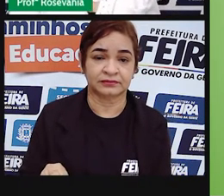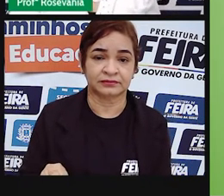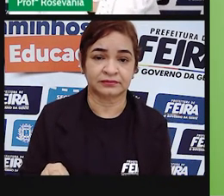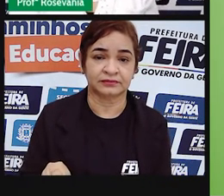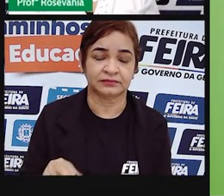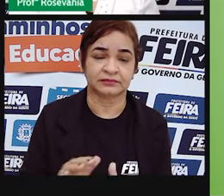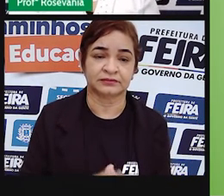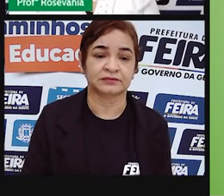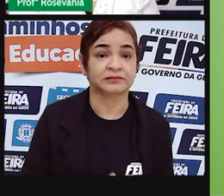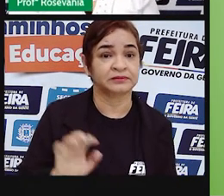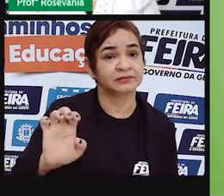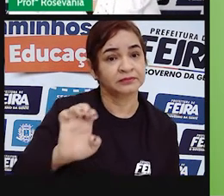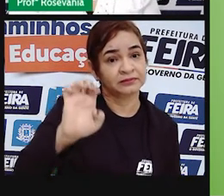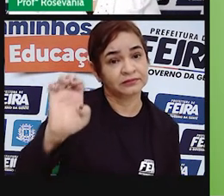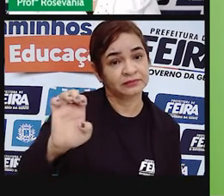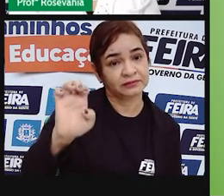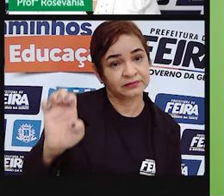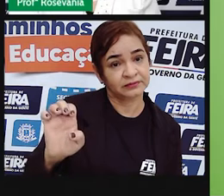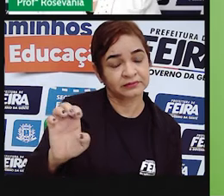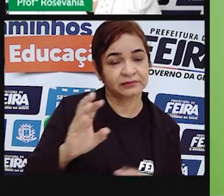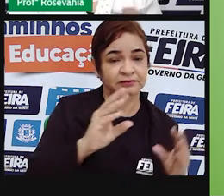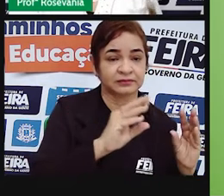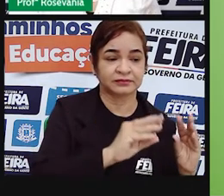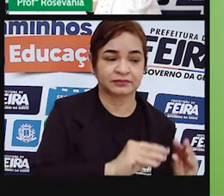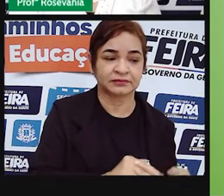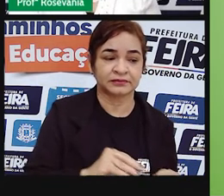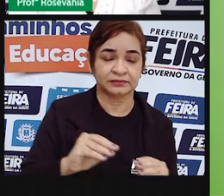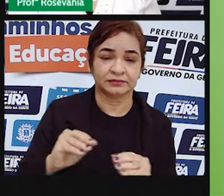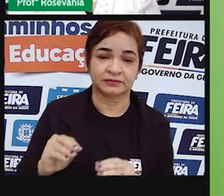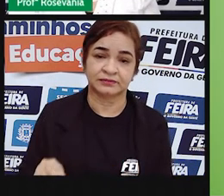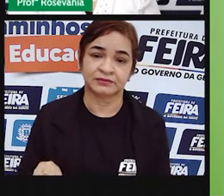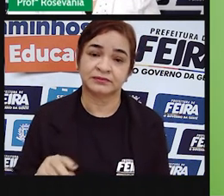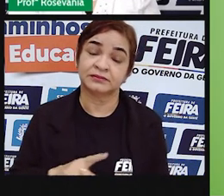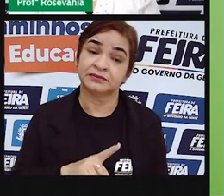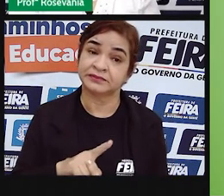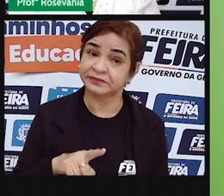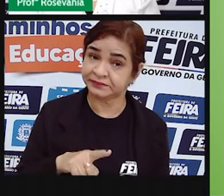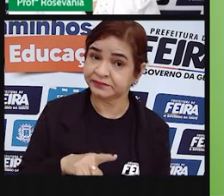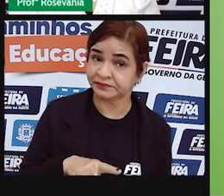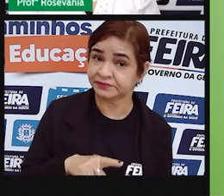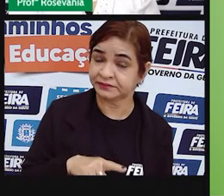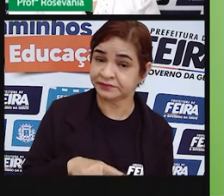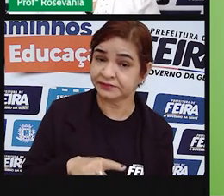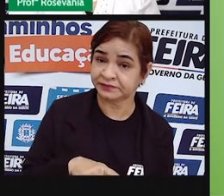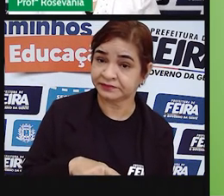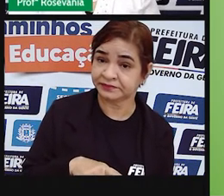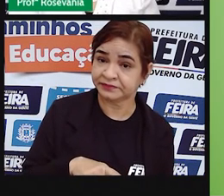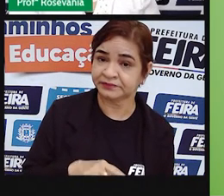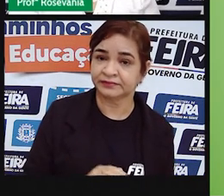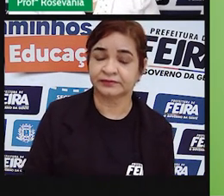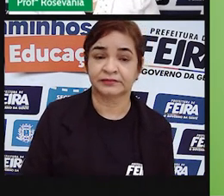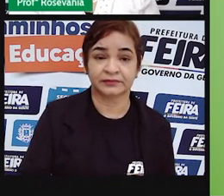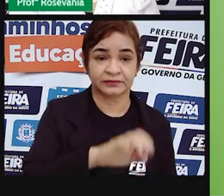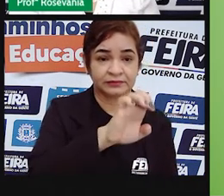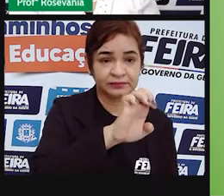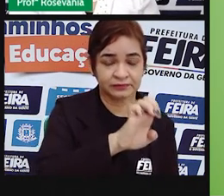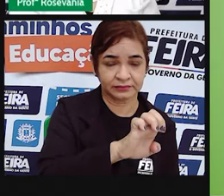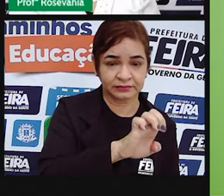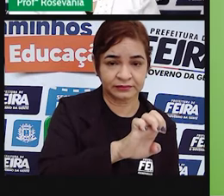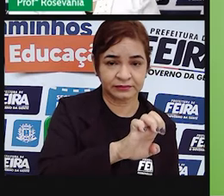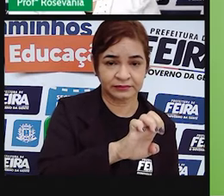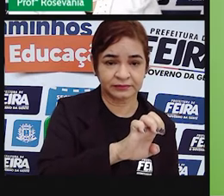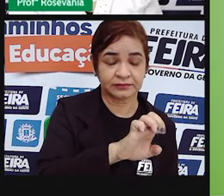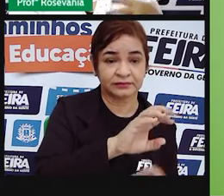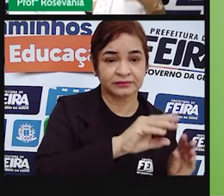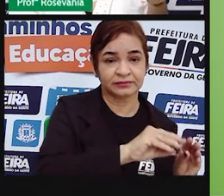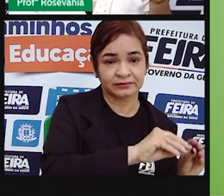estados ainda de bagunça tá então é migração Como é o processo de